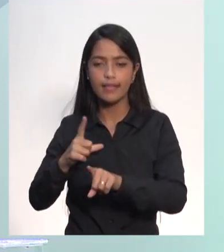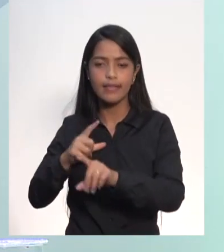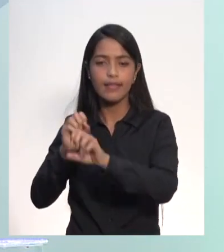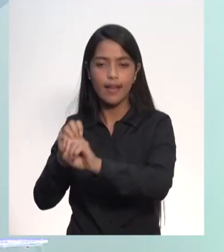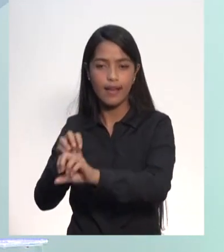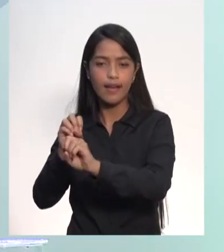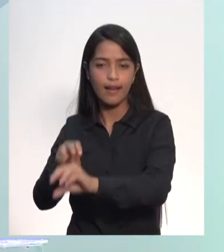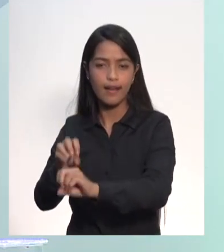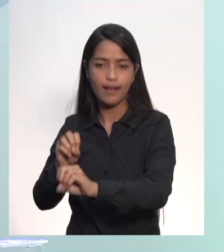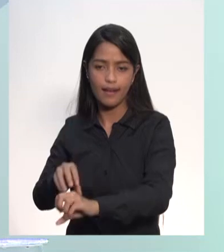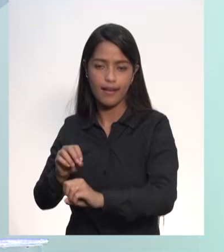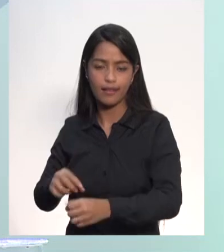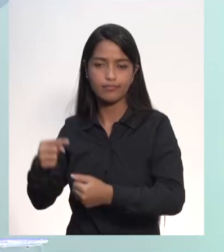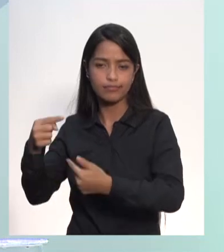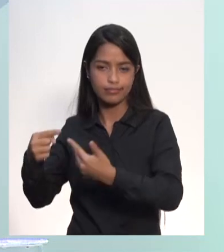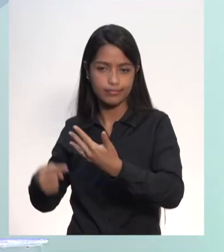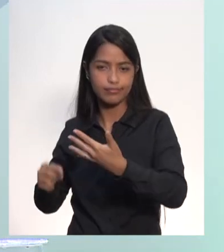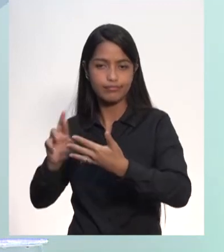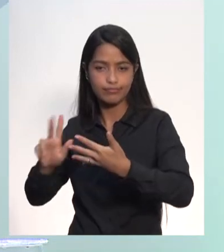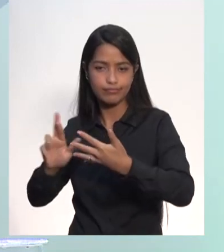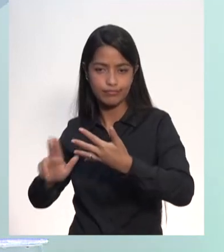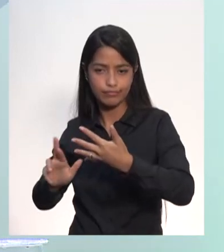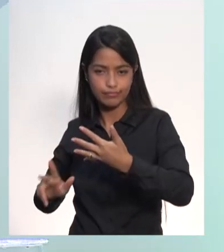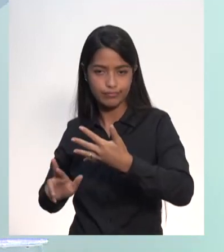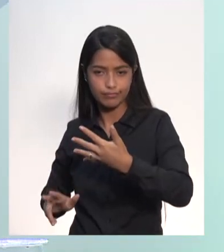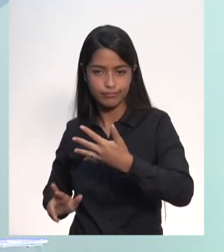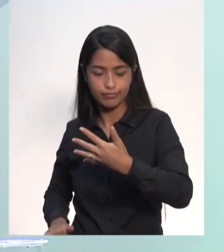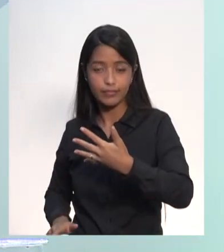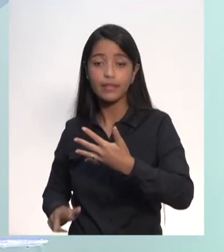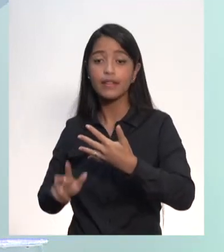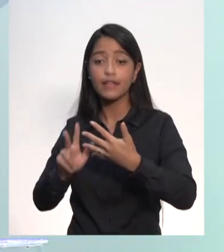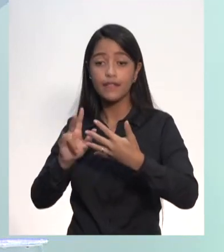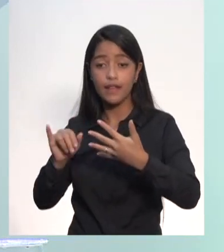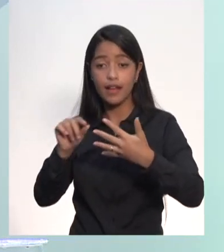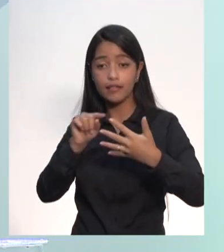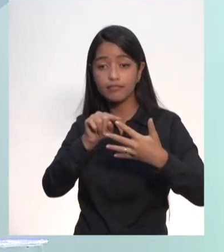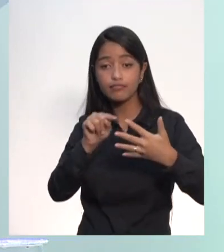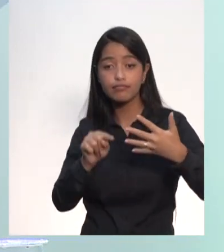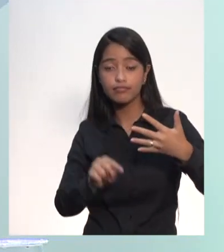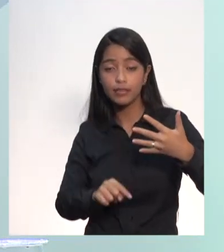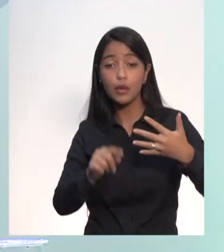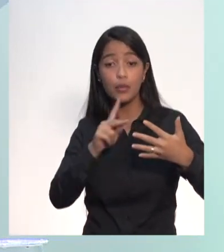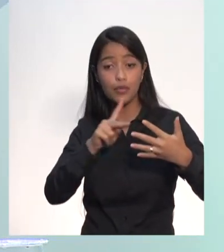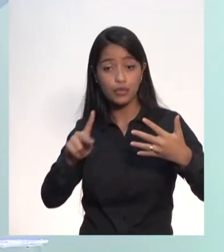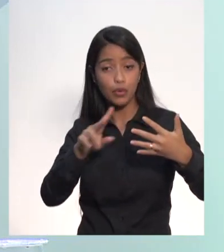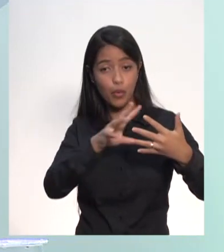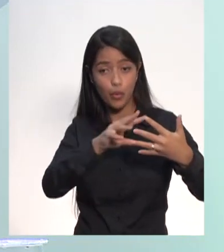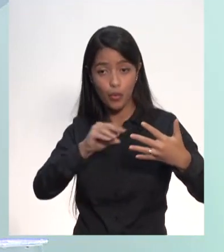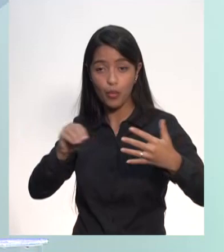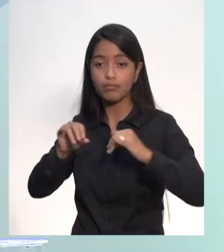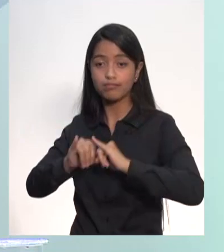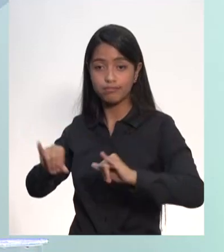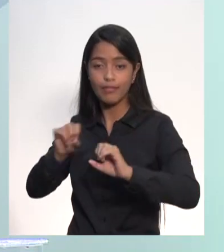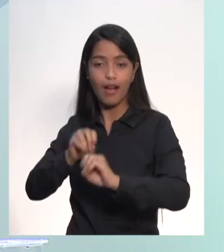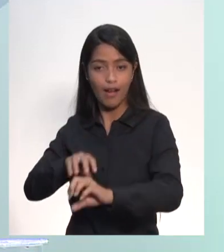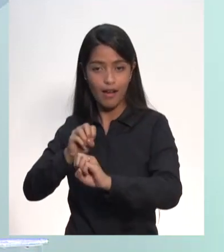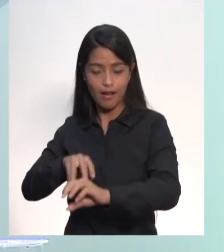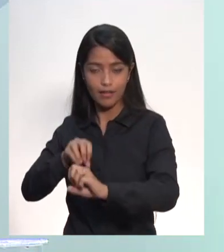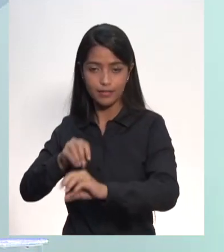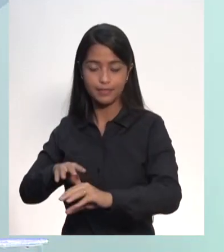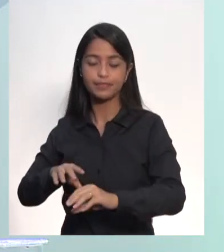que vão também compor esse rol de atividades que os professores estão desenvolvendo. Então, a gente é um